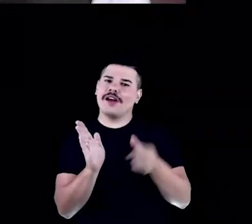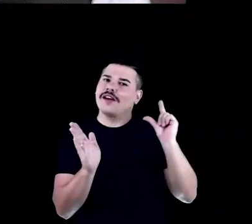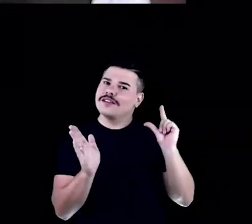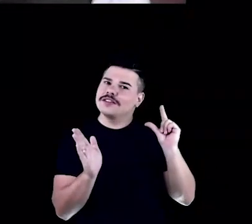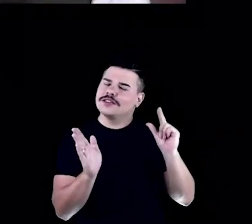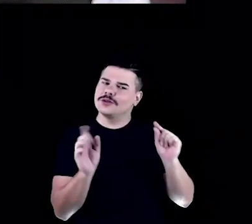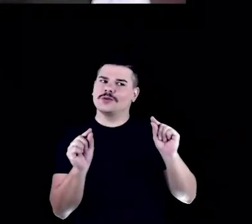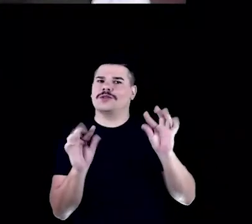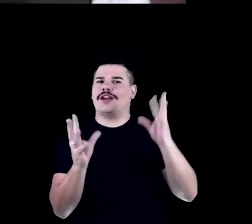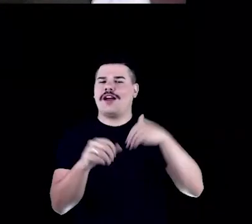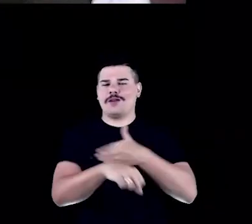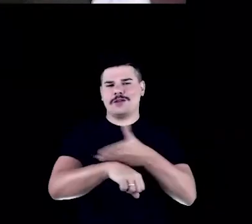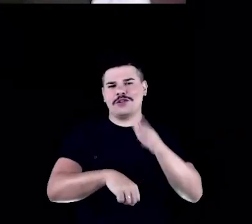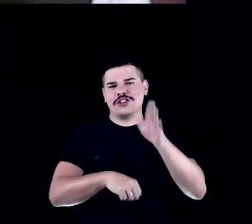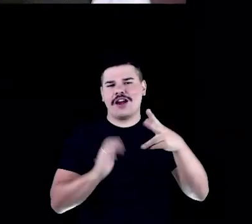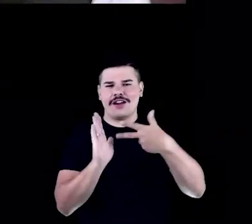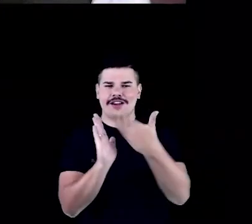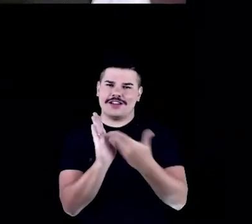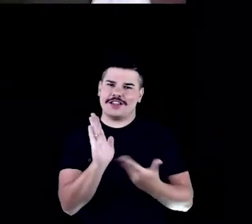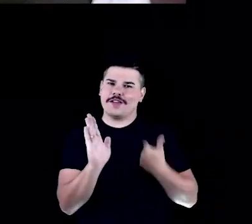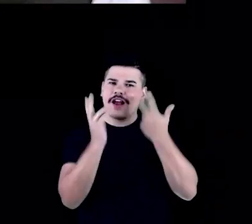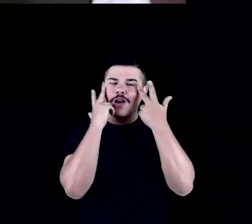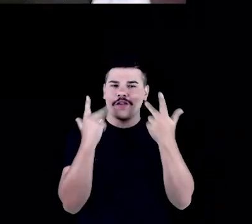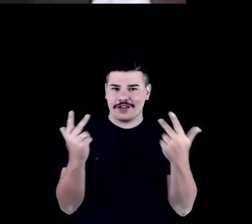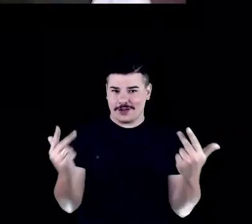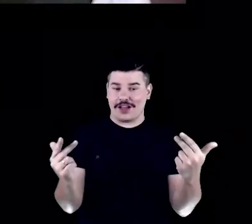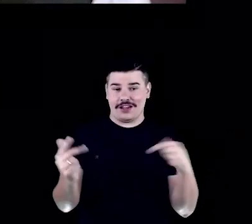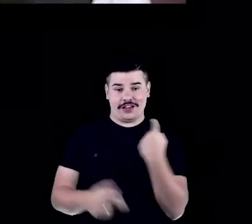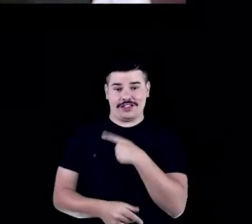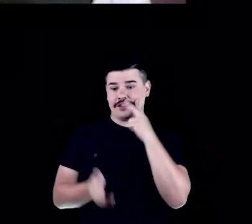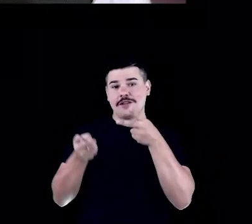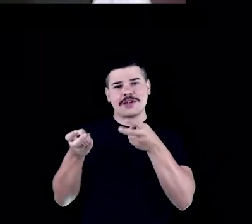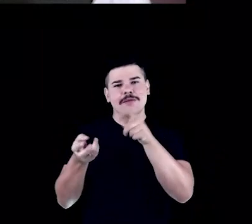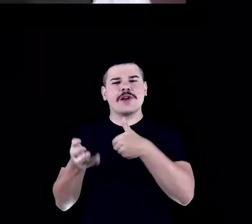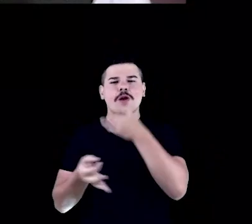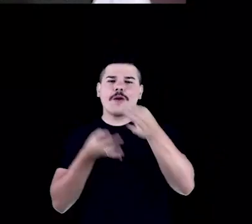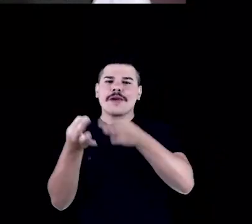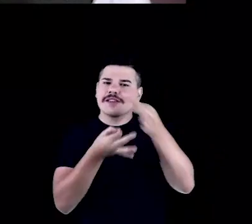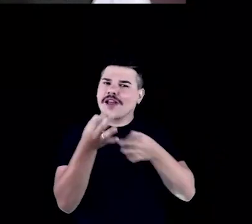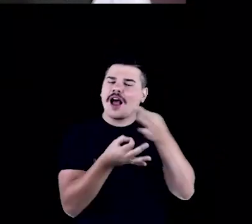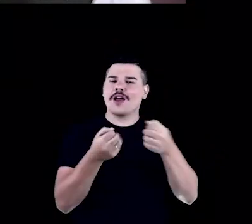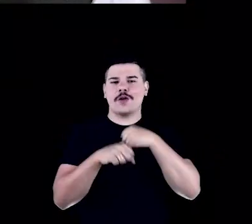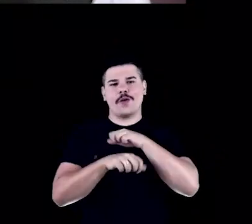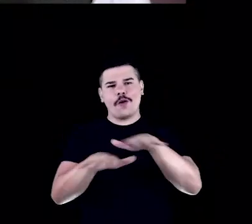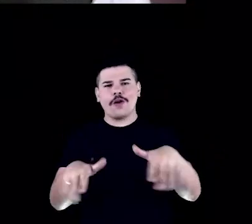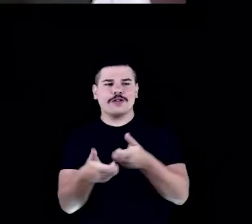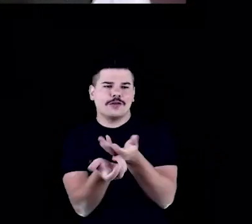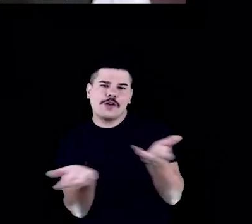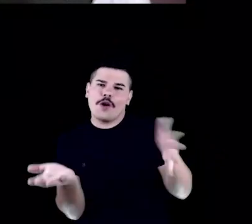muito anteriores do que é costume ter em livros convencionais, né? A gente tem a coisa do comentário,